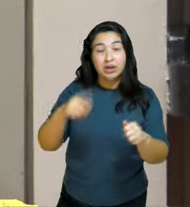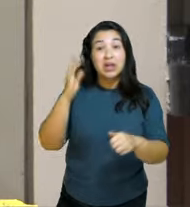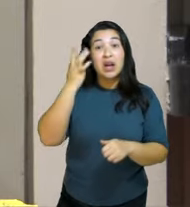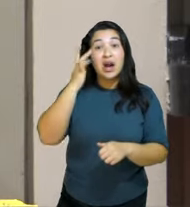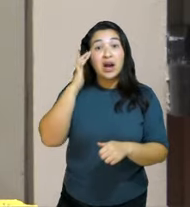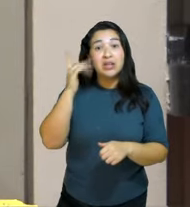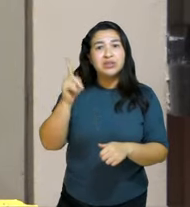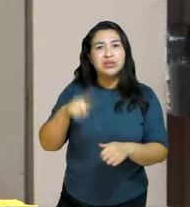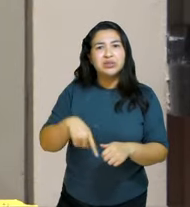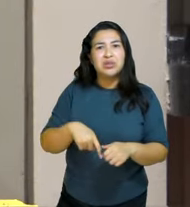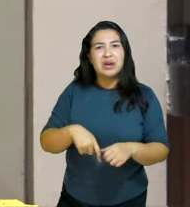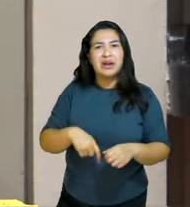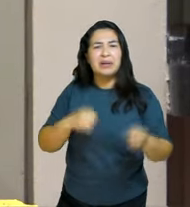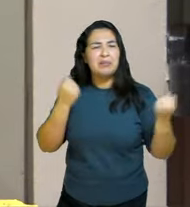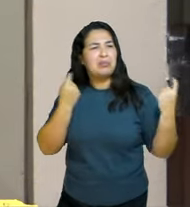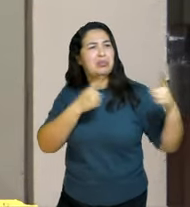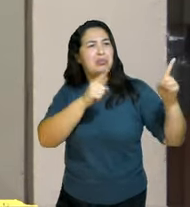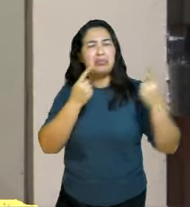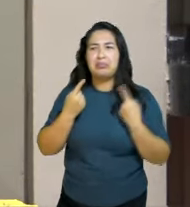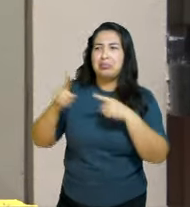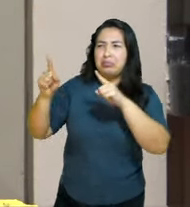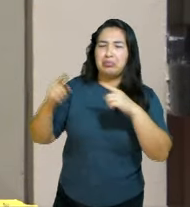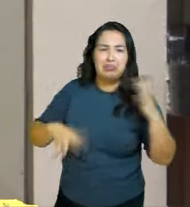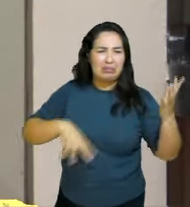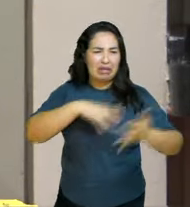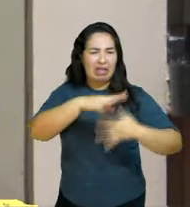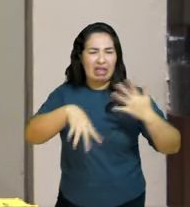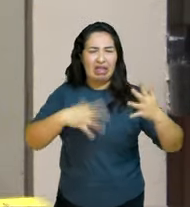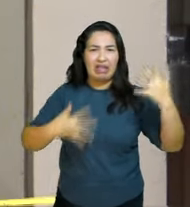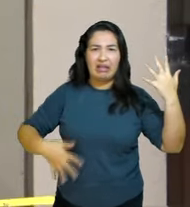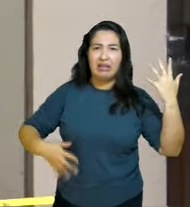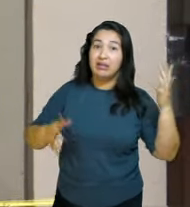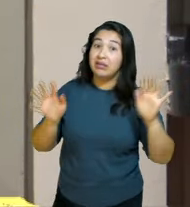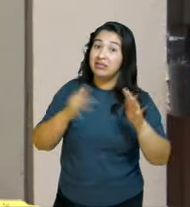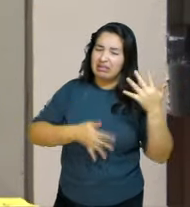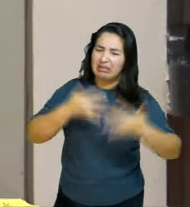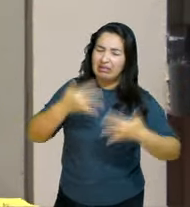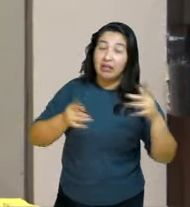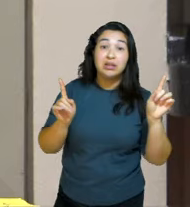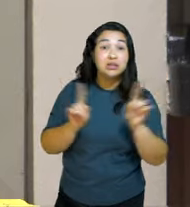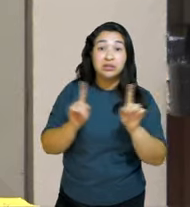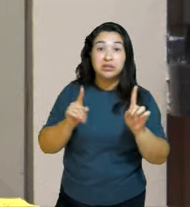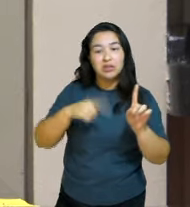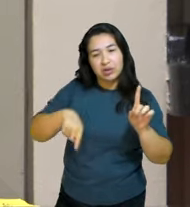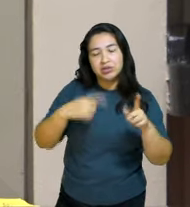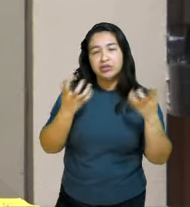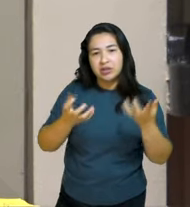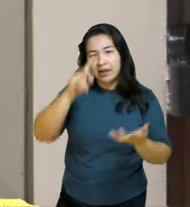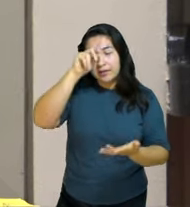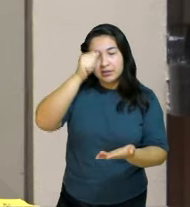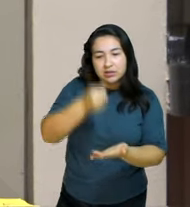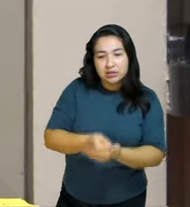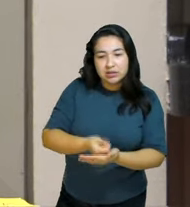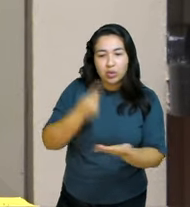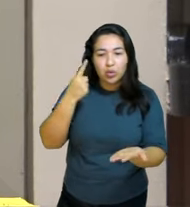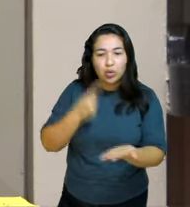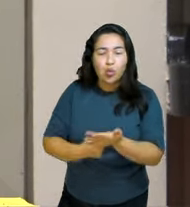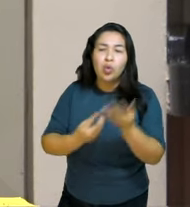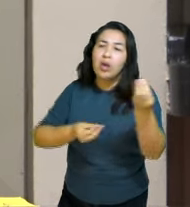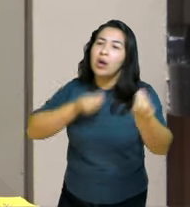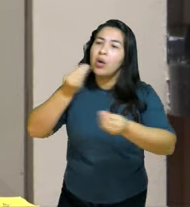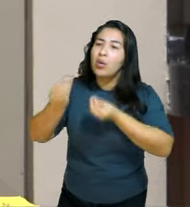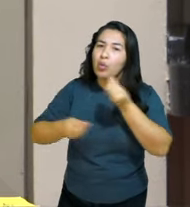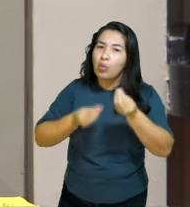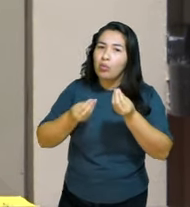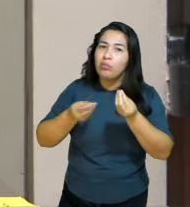tiro, porrada e bomba. Né? O pessoal quer confusão, mas a audiência pública é para a gente achar encaminhamento e possa resolver os problemas, não do